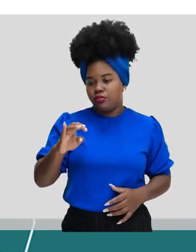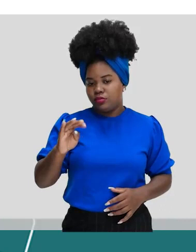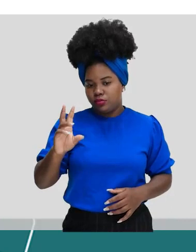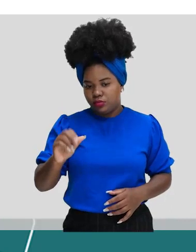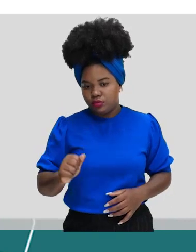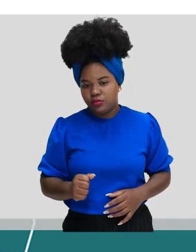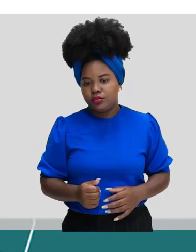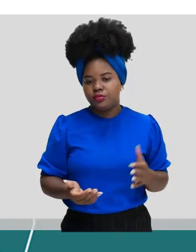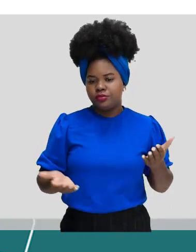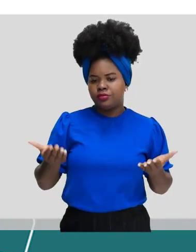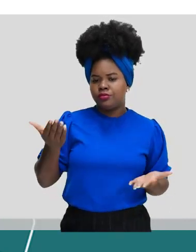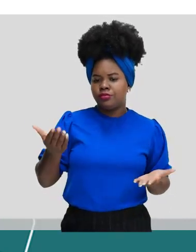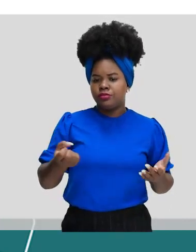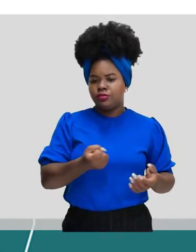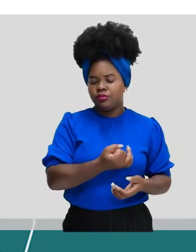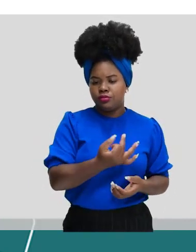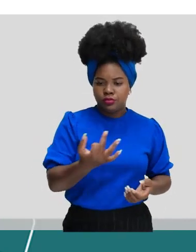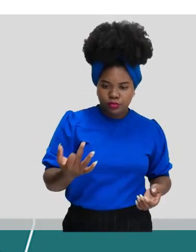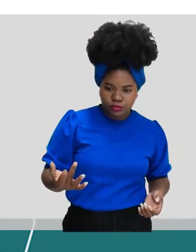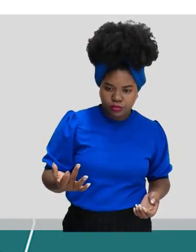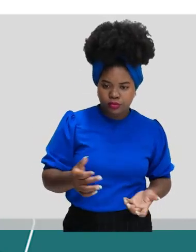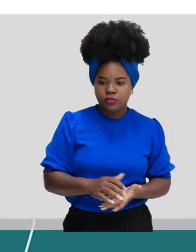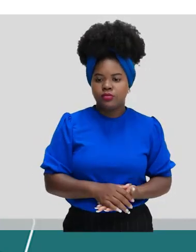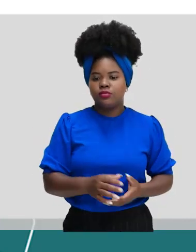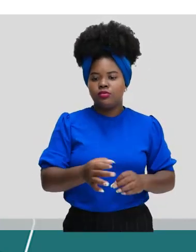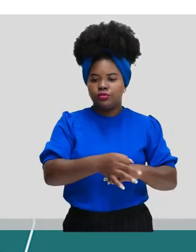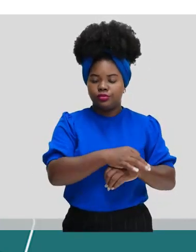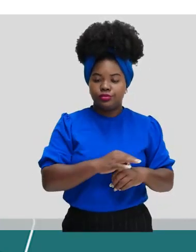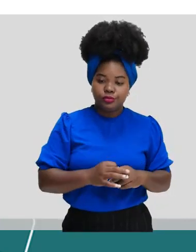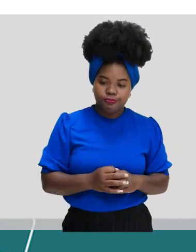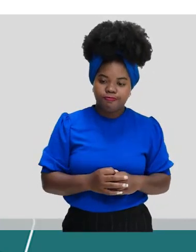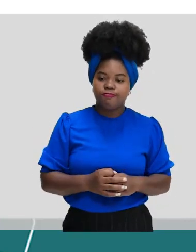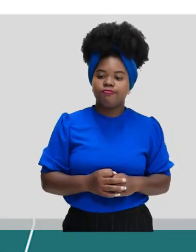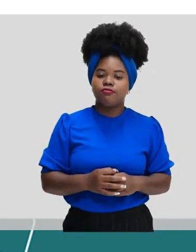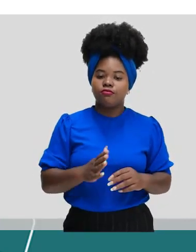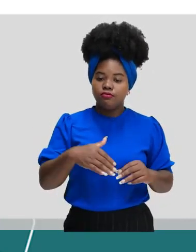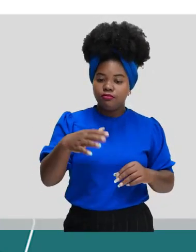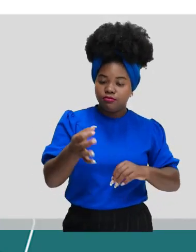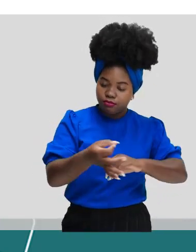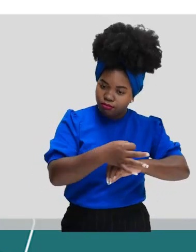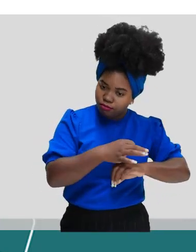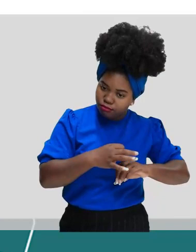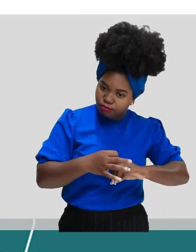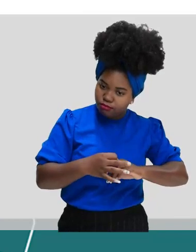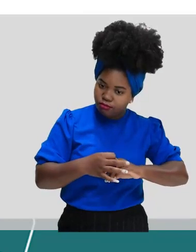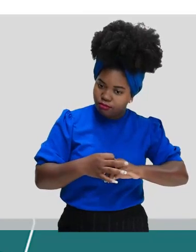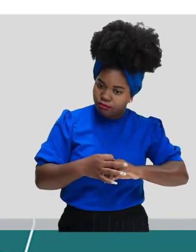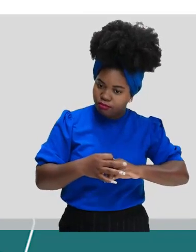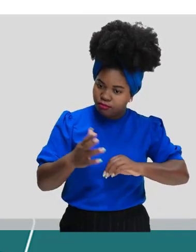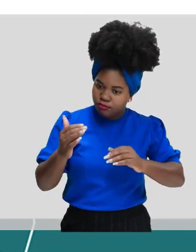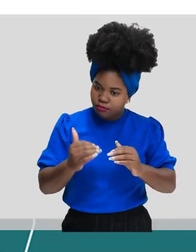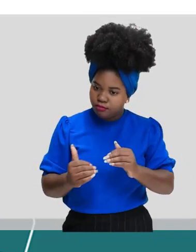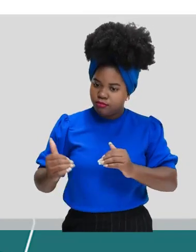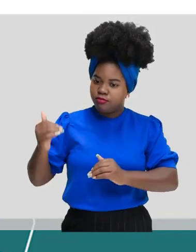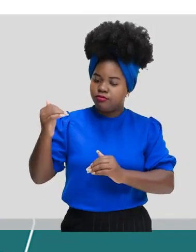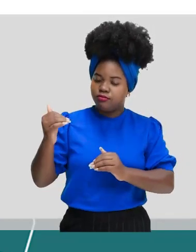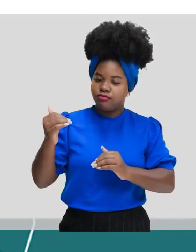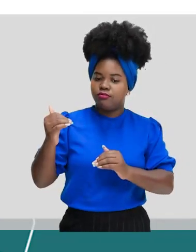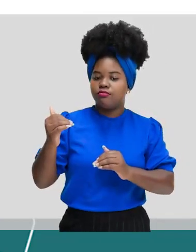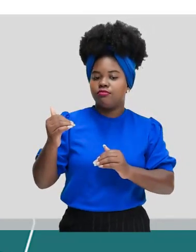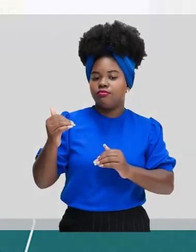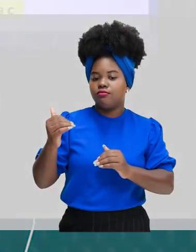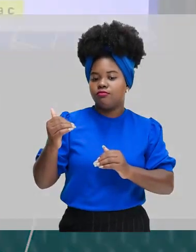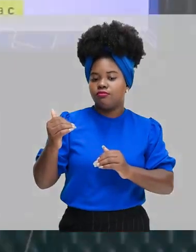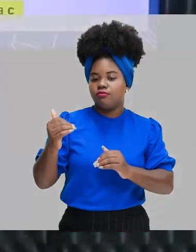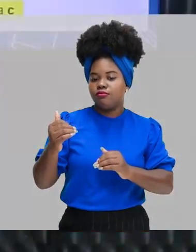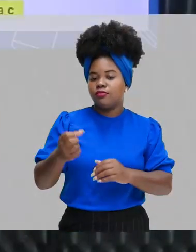ela é proporcional à quantidade de átomos radioativos quanto mais átomos maior será o decaimento